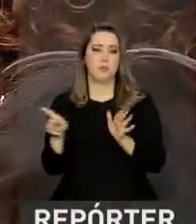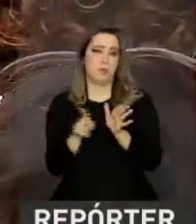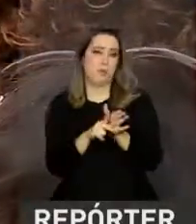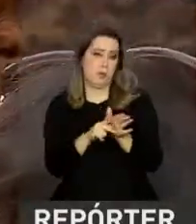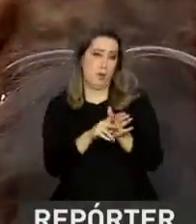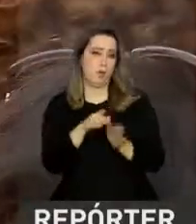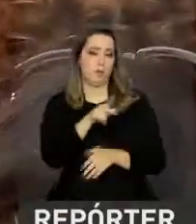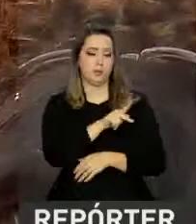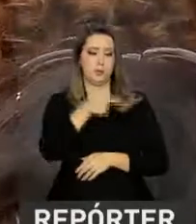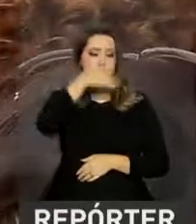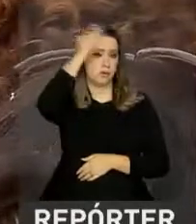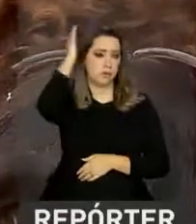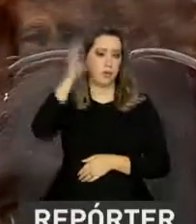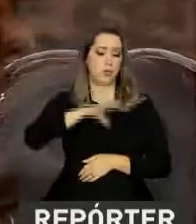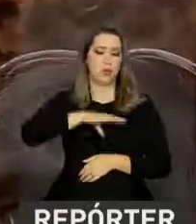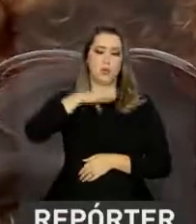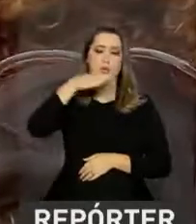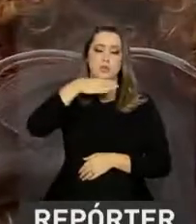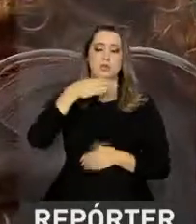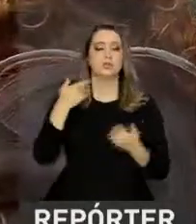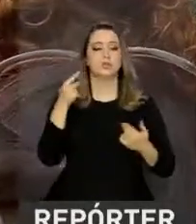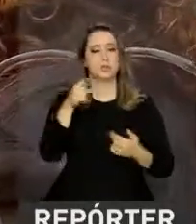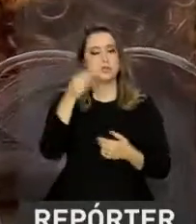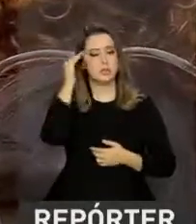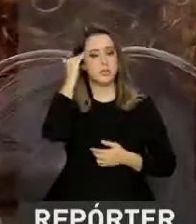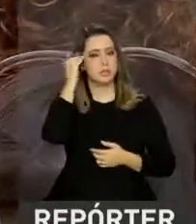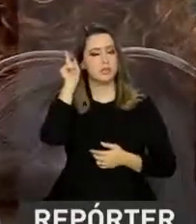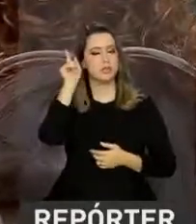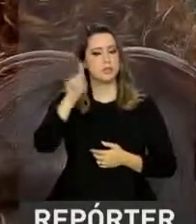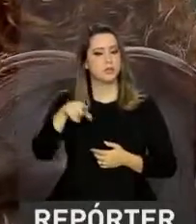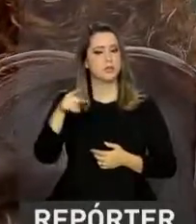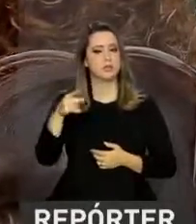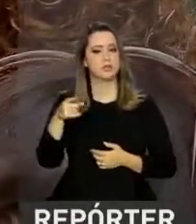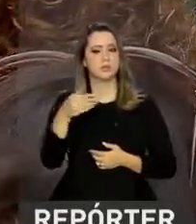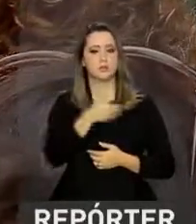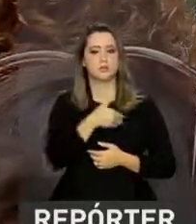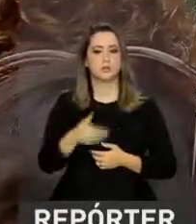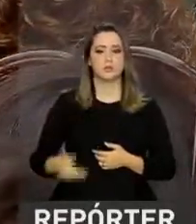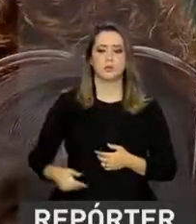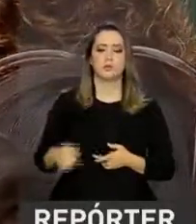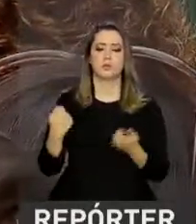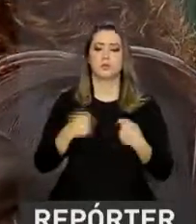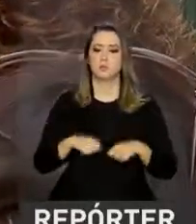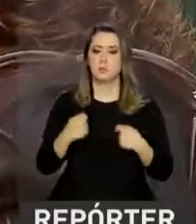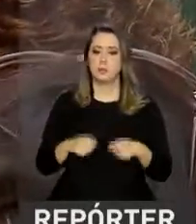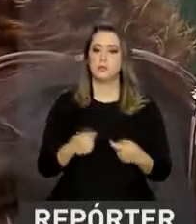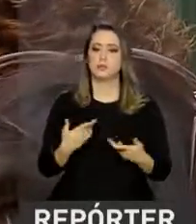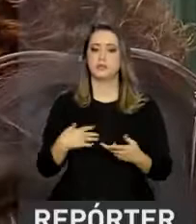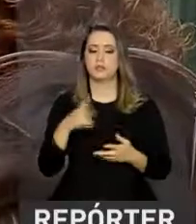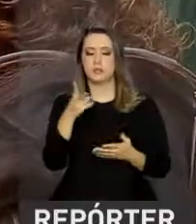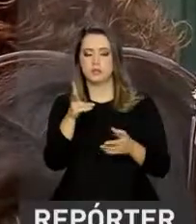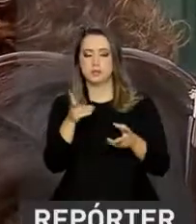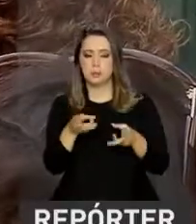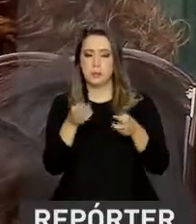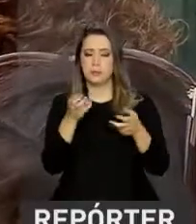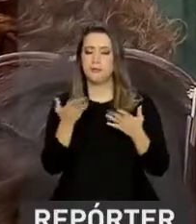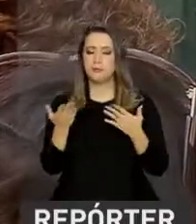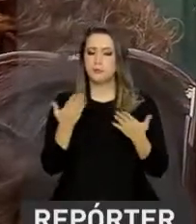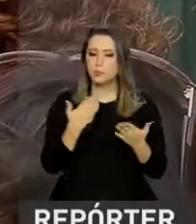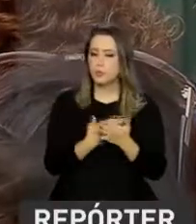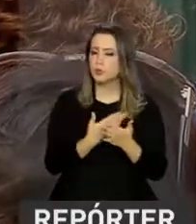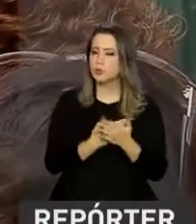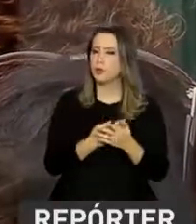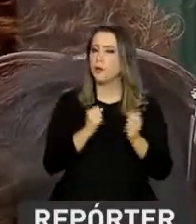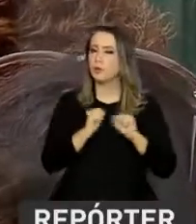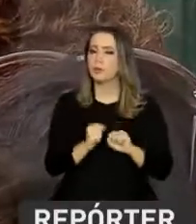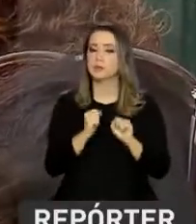coragem uma das principais características do presidente ele entende que o governo deve avaliar se a possibilidade de